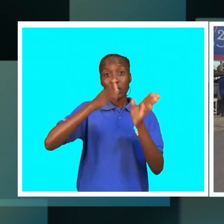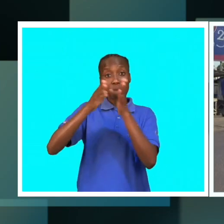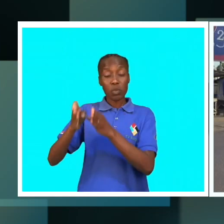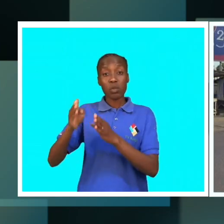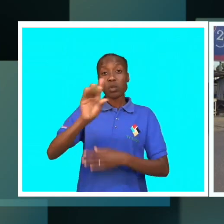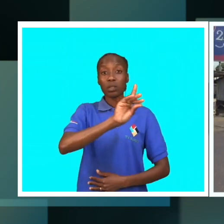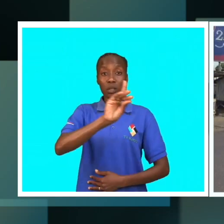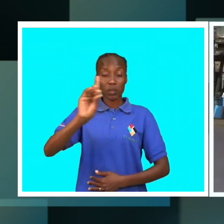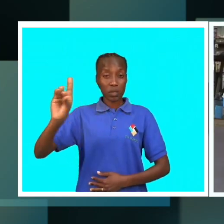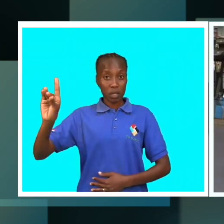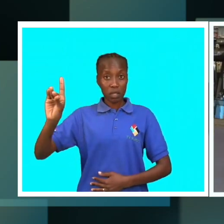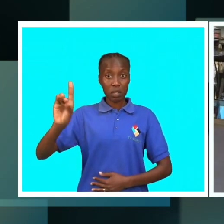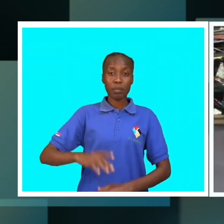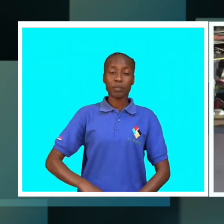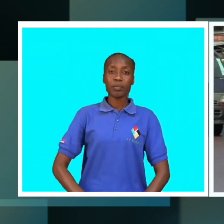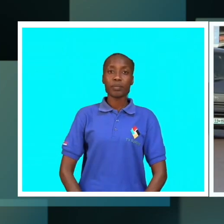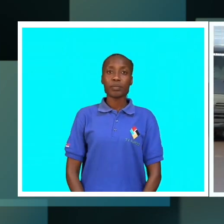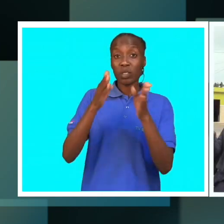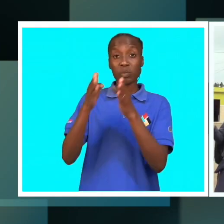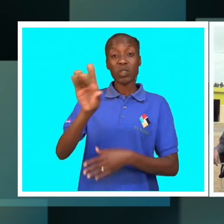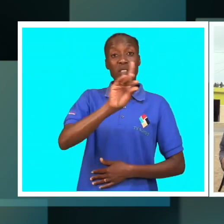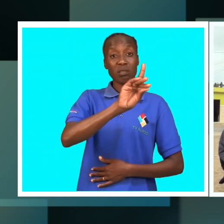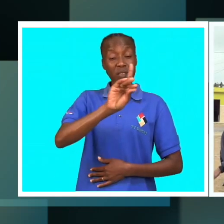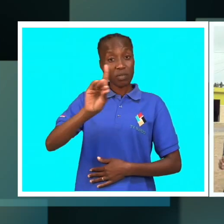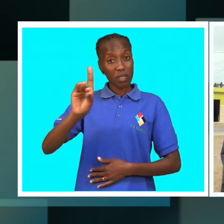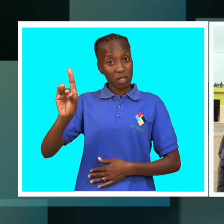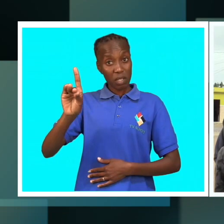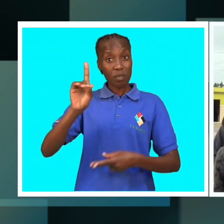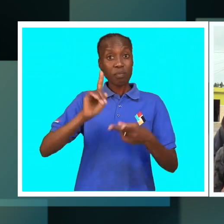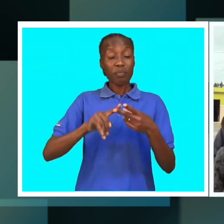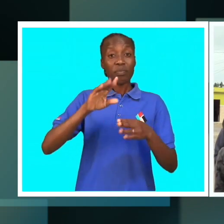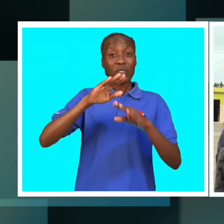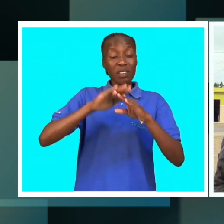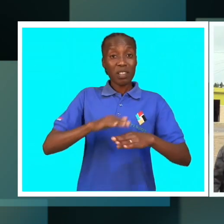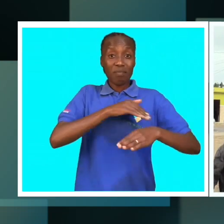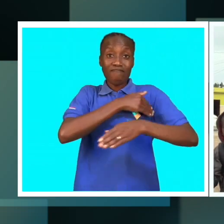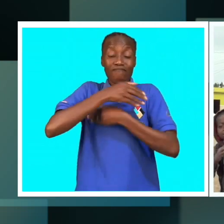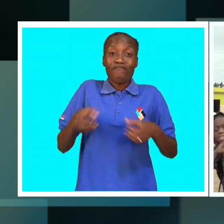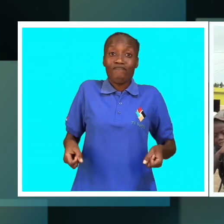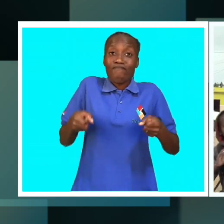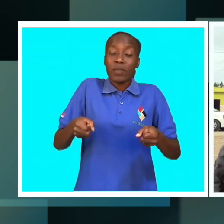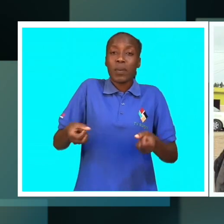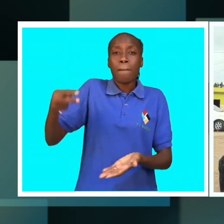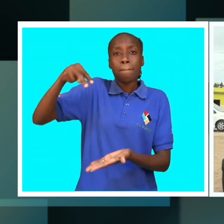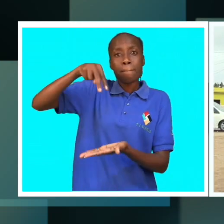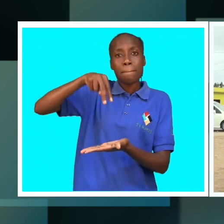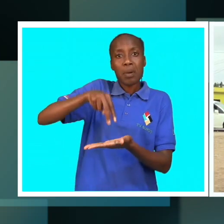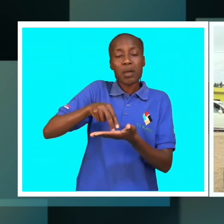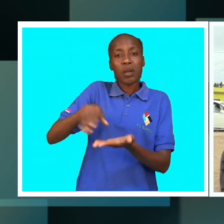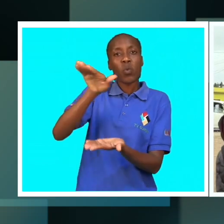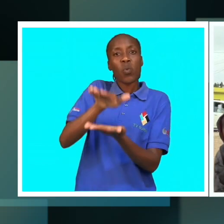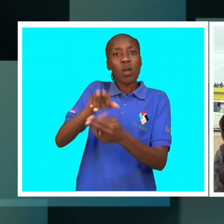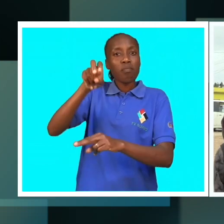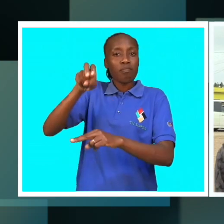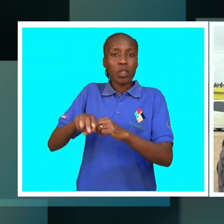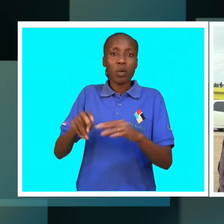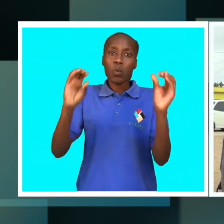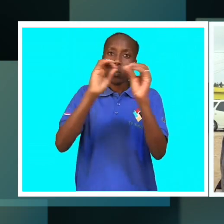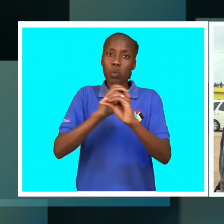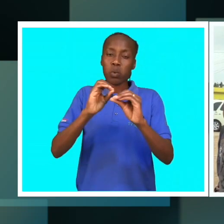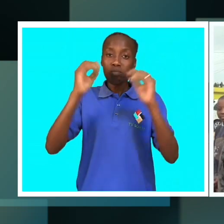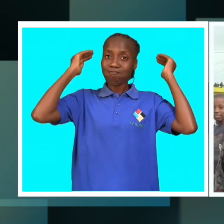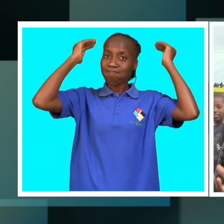agravante em pessoas com deficiência física. Em caso de deficientes físicos, tem... Anda de muleta, que chega na parada e só para. Não tem onde se